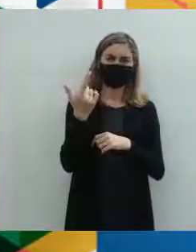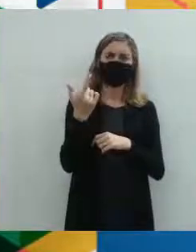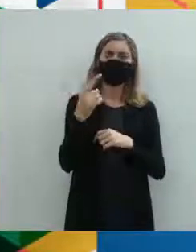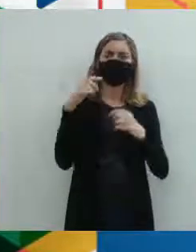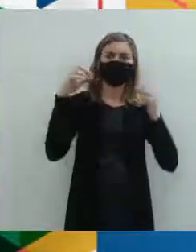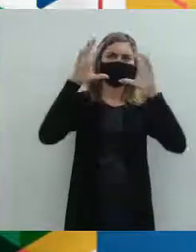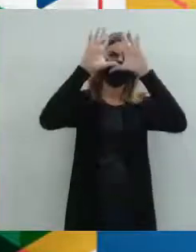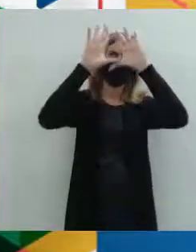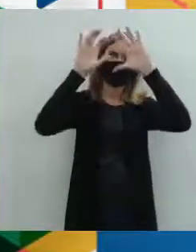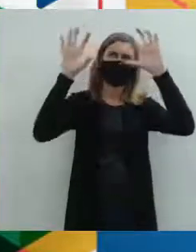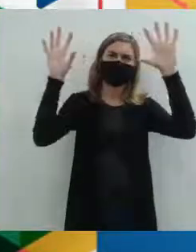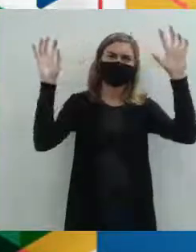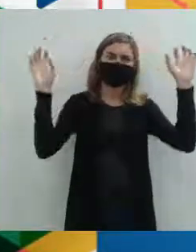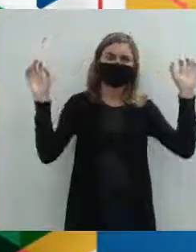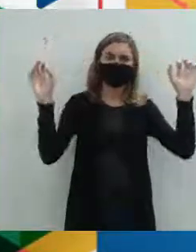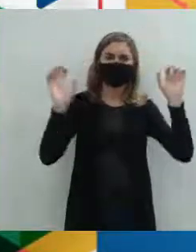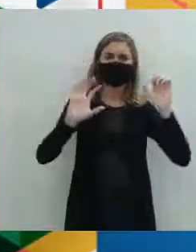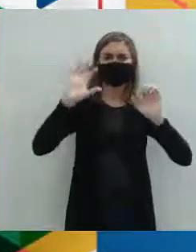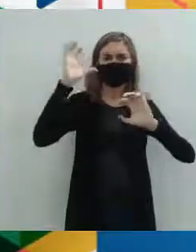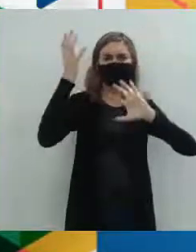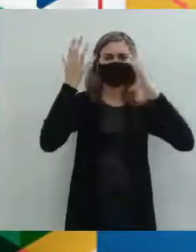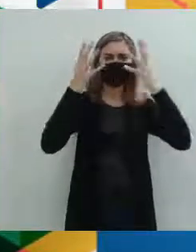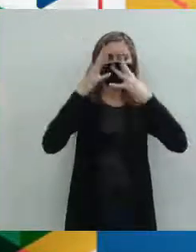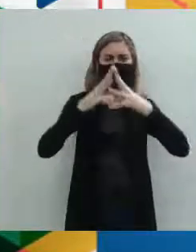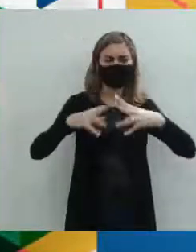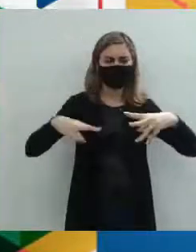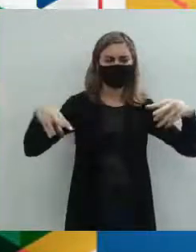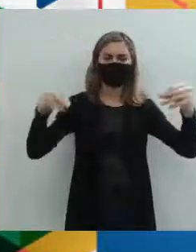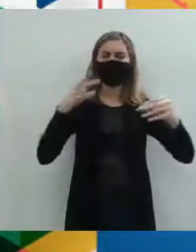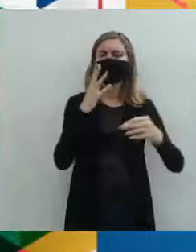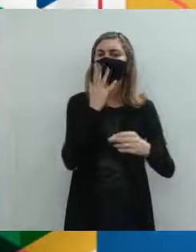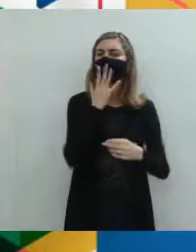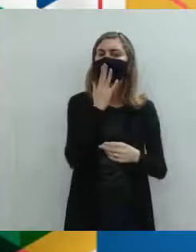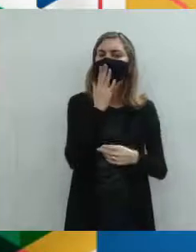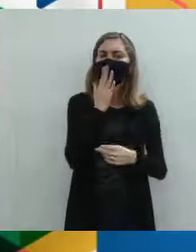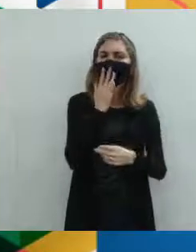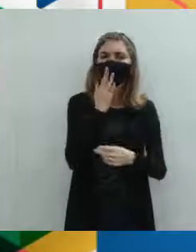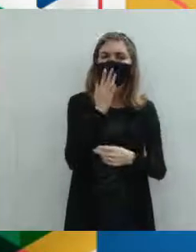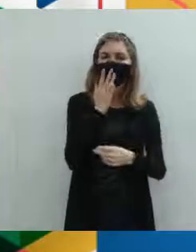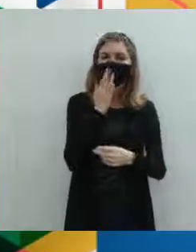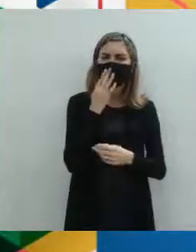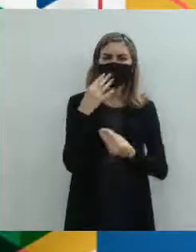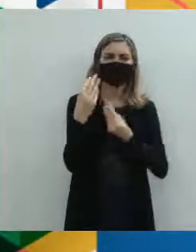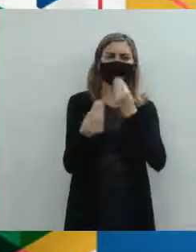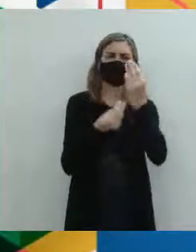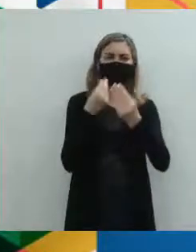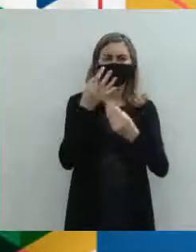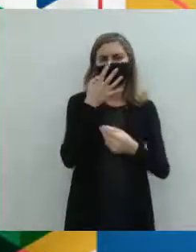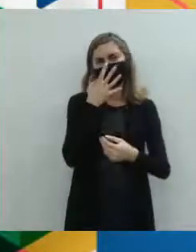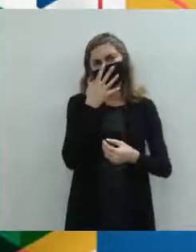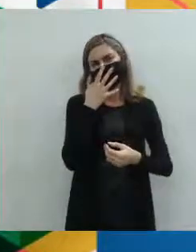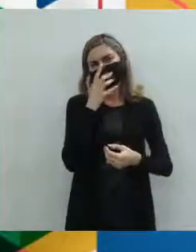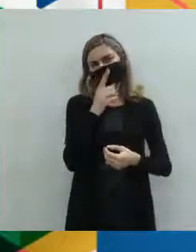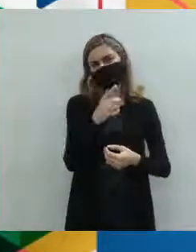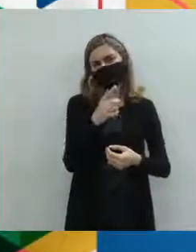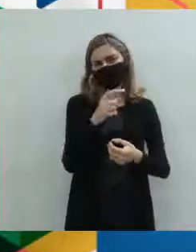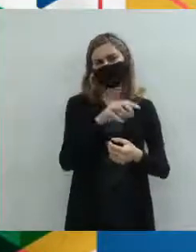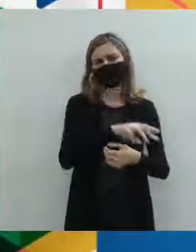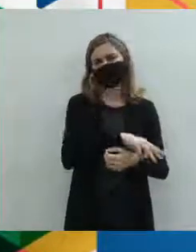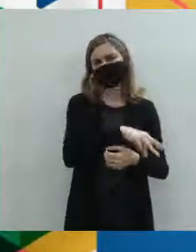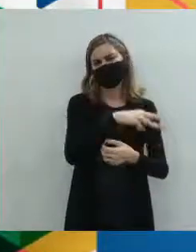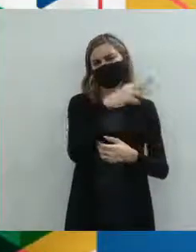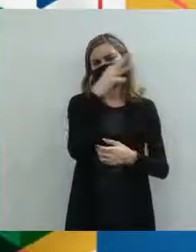nas nuvens e aí acontece a decomposição das cores, como a gente está vendo aí. O